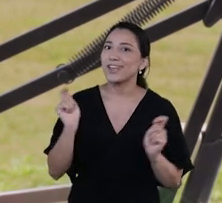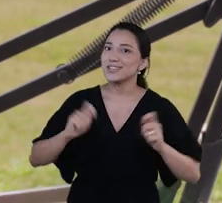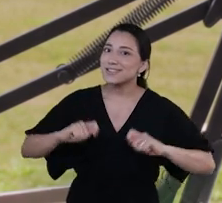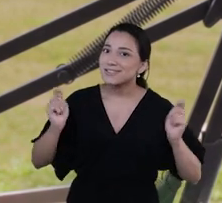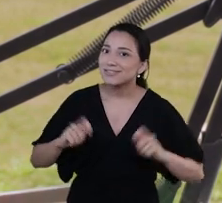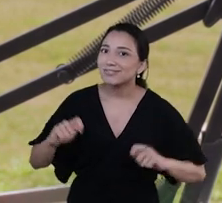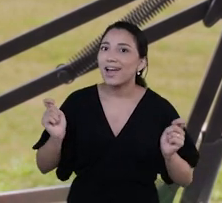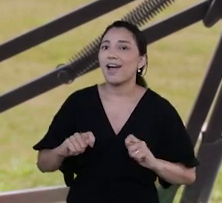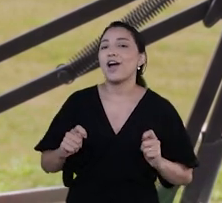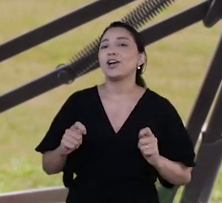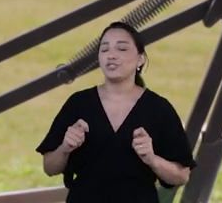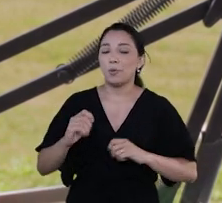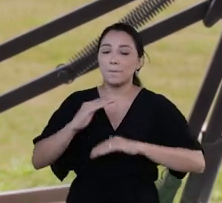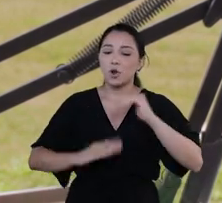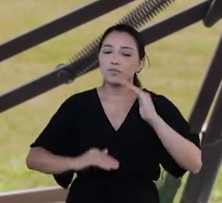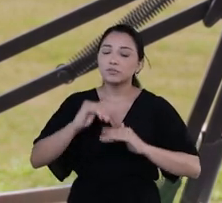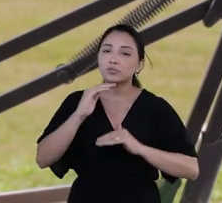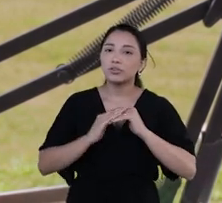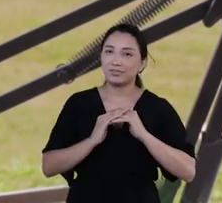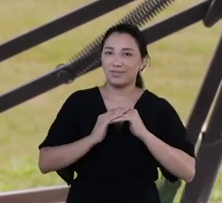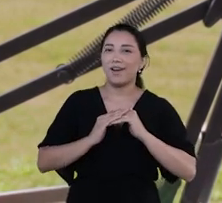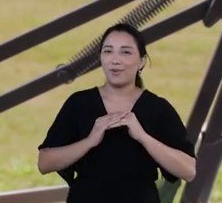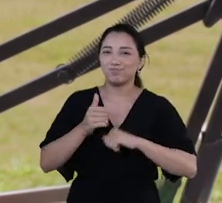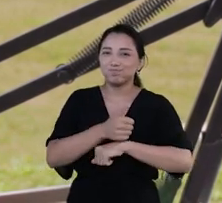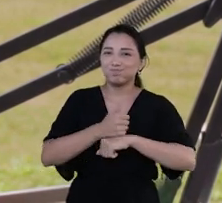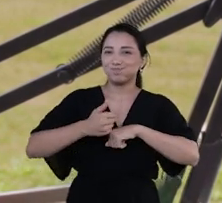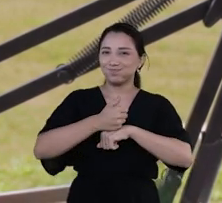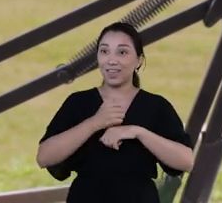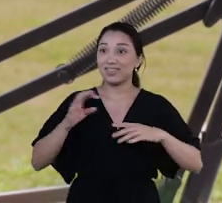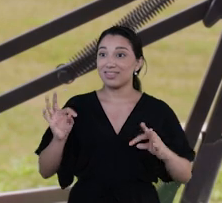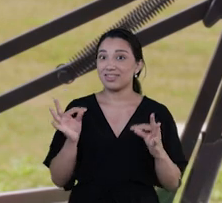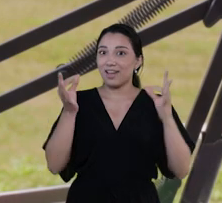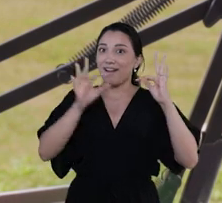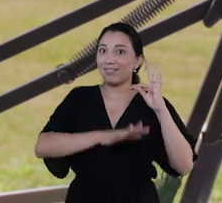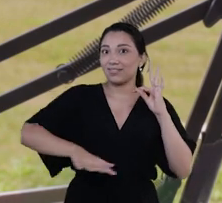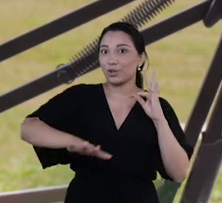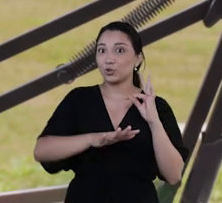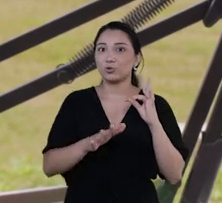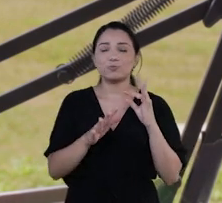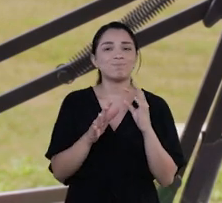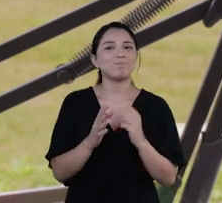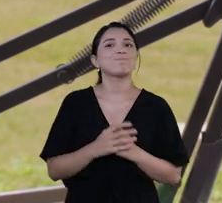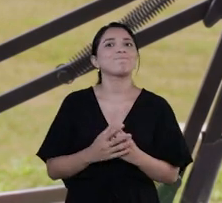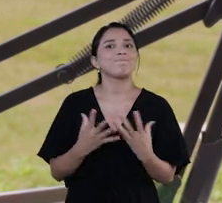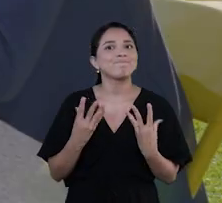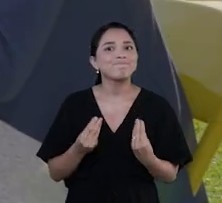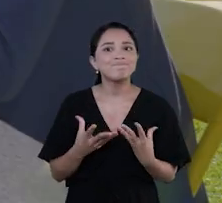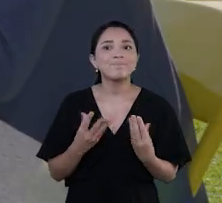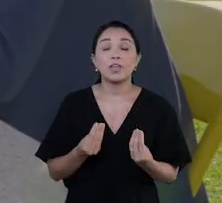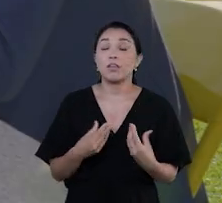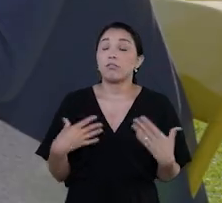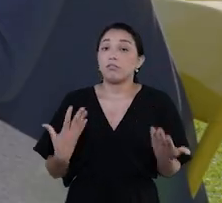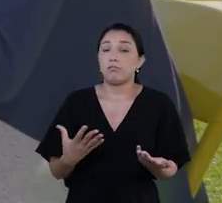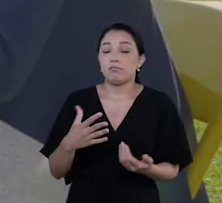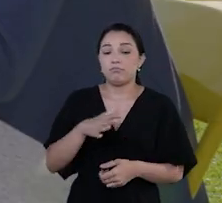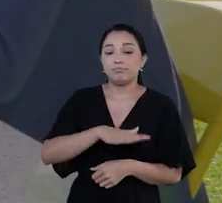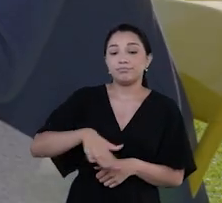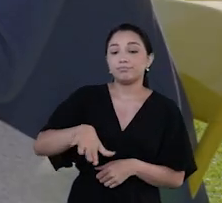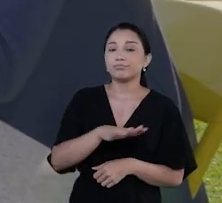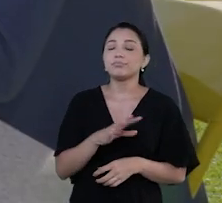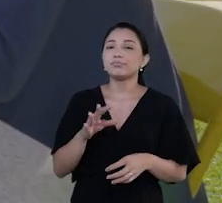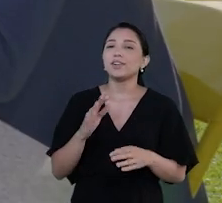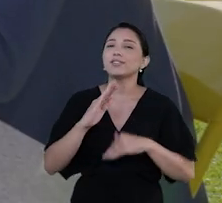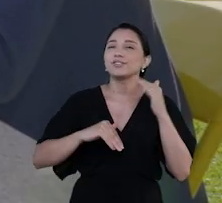tecnologia muito grande eh como o setor eh como o setor de tecnologia e desenvolvimento de Educação e